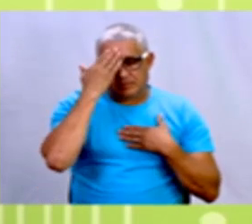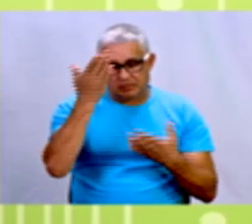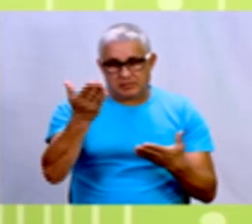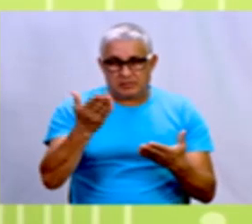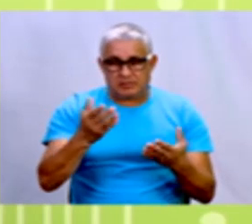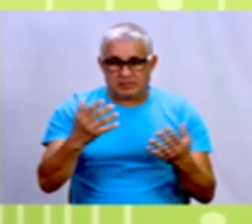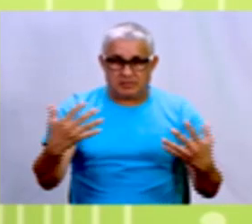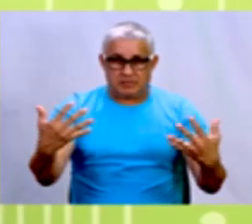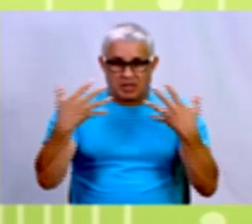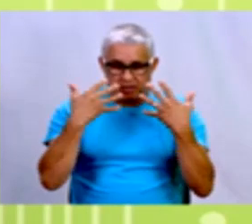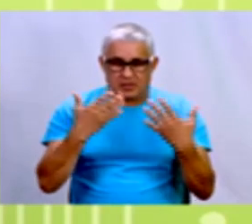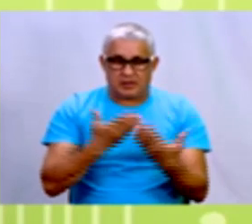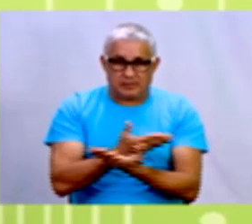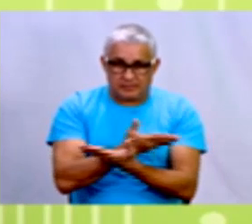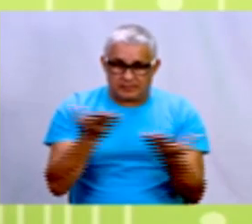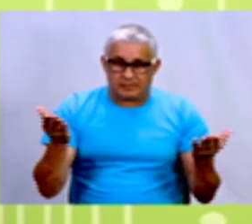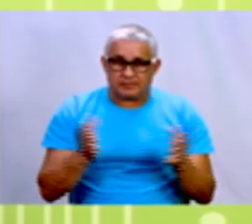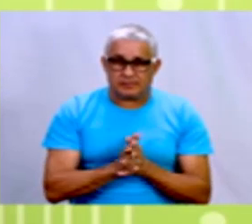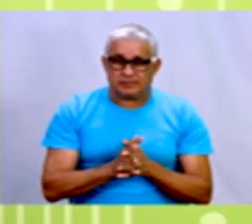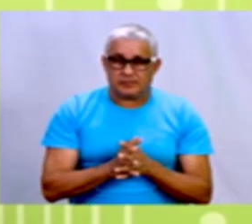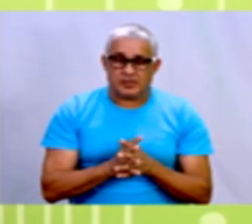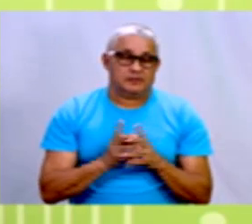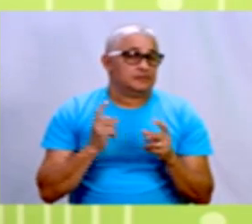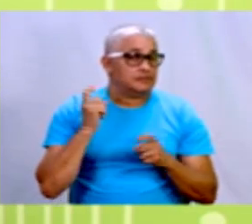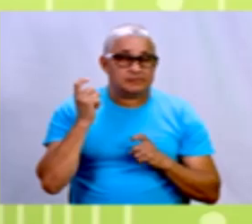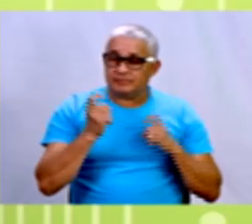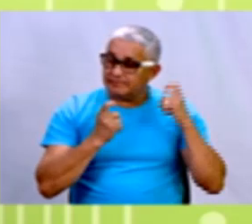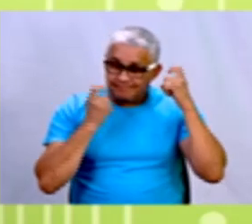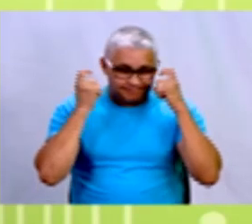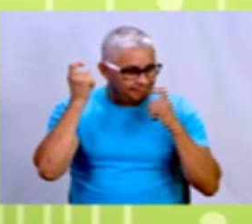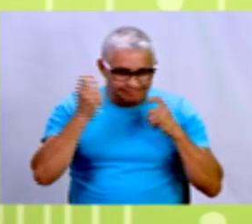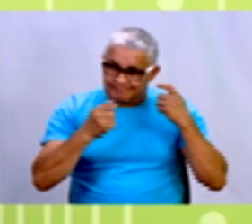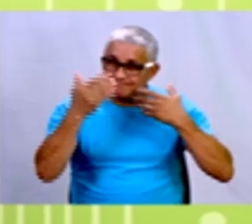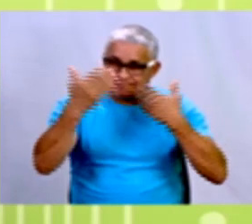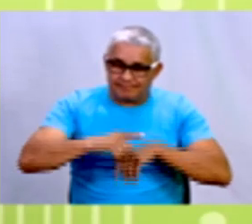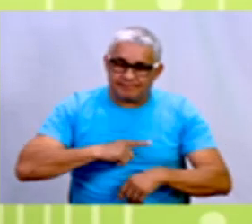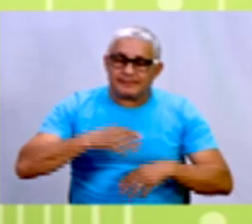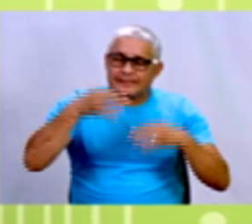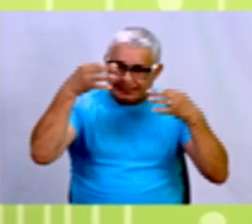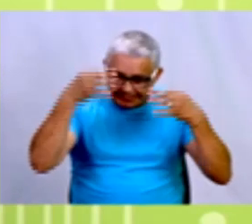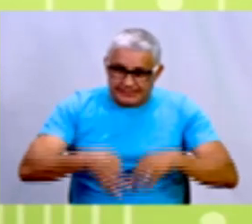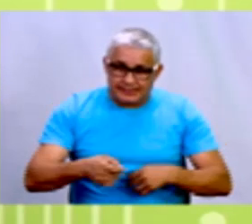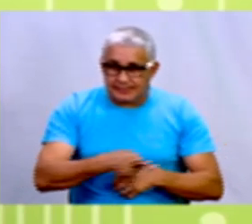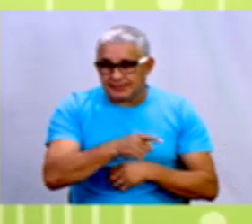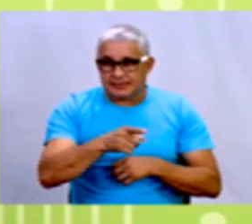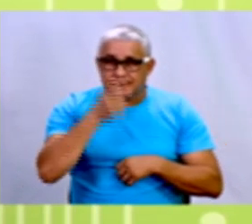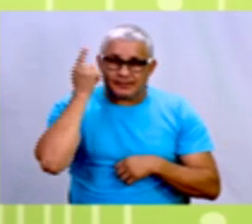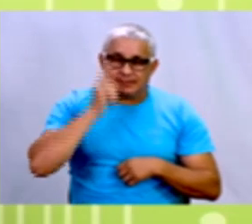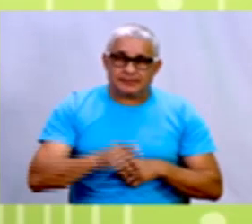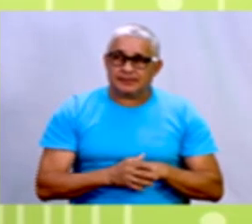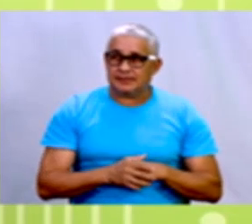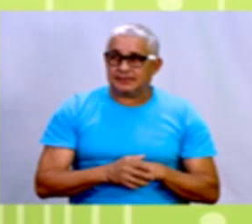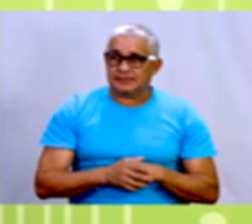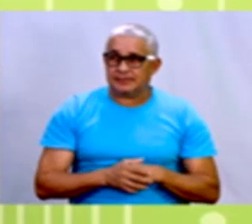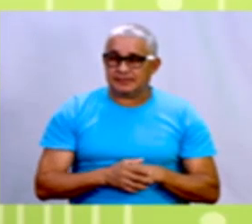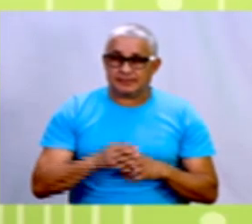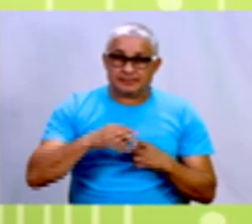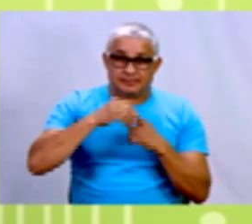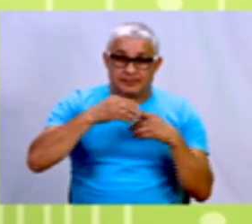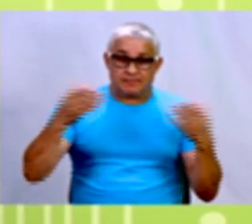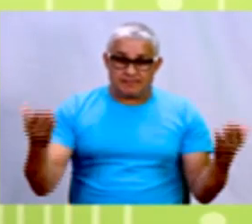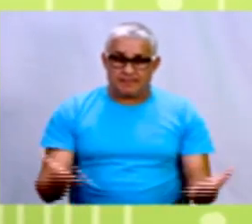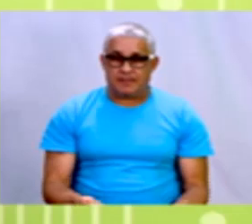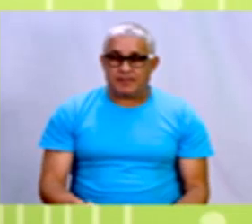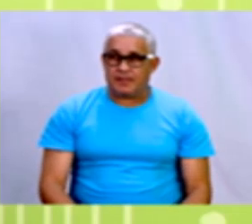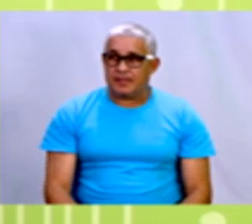atenção de todos vocês. Não fiquem preocupados com a prova, eu tenho certeza que vocês vão conseguir fazer muito bem, principalmente depois de saber que vocês